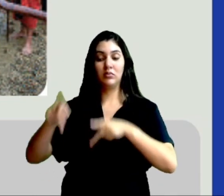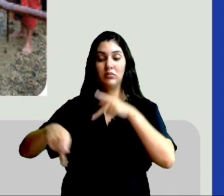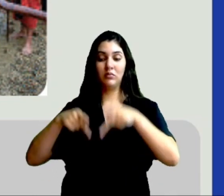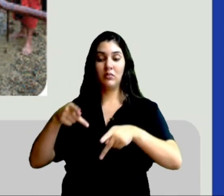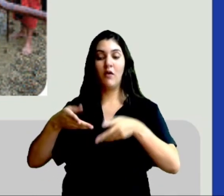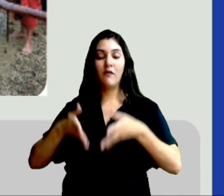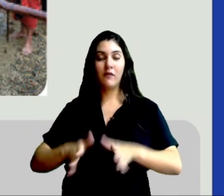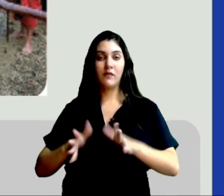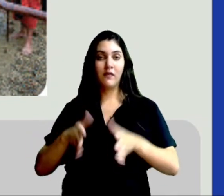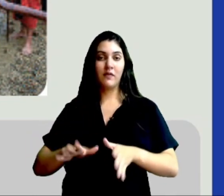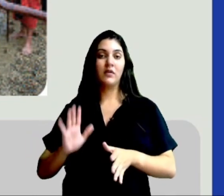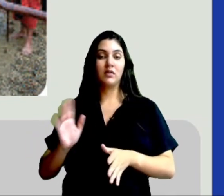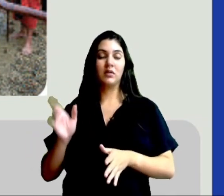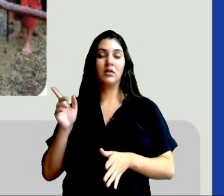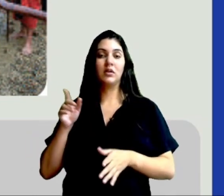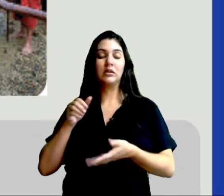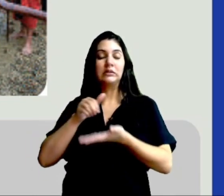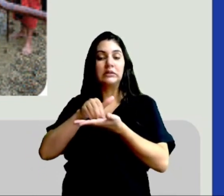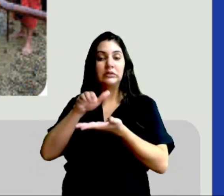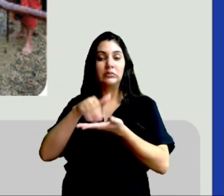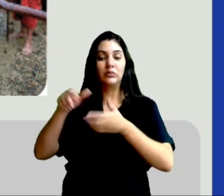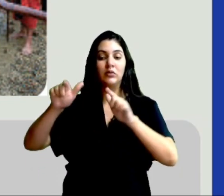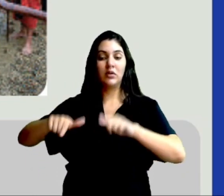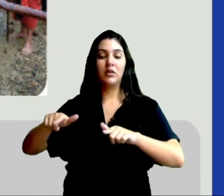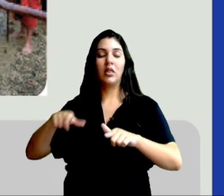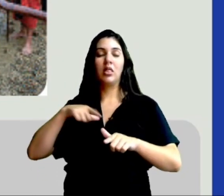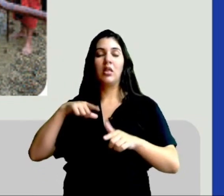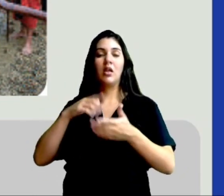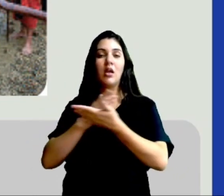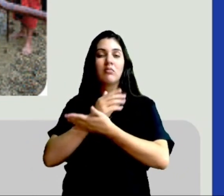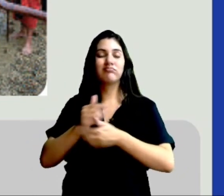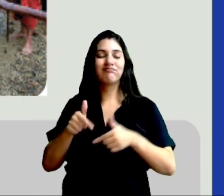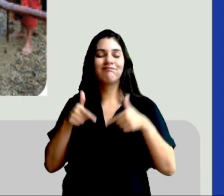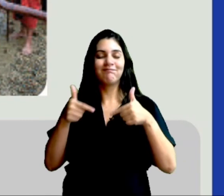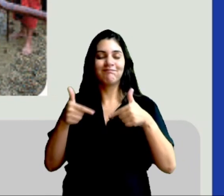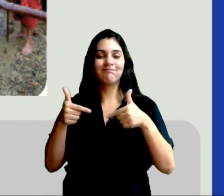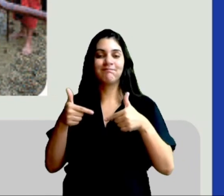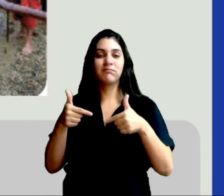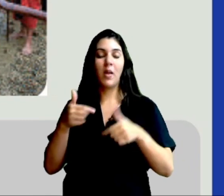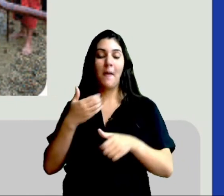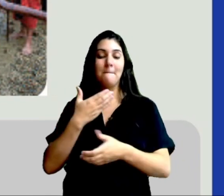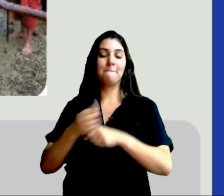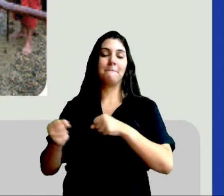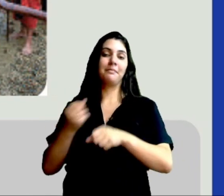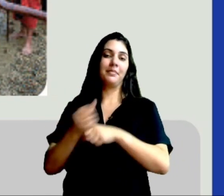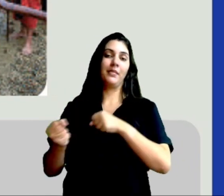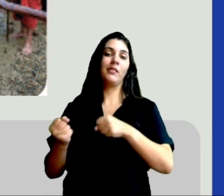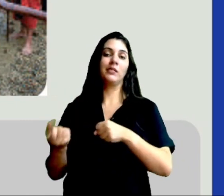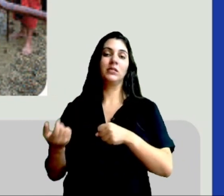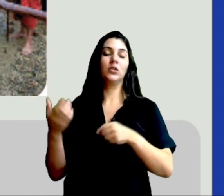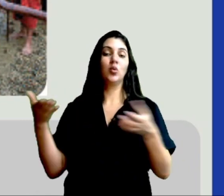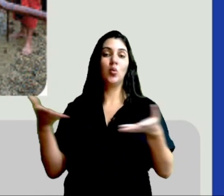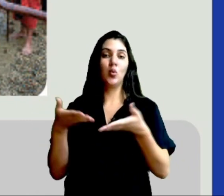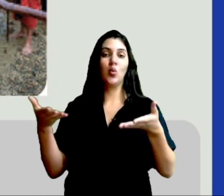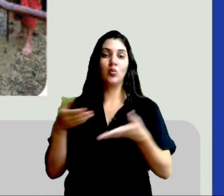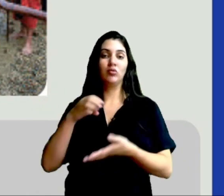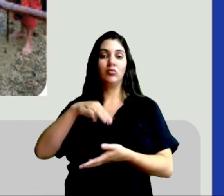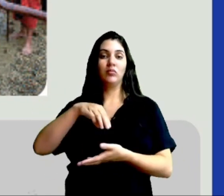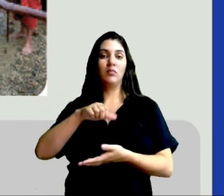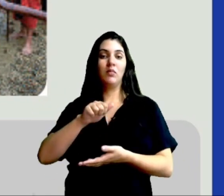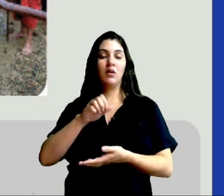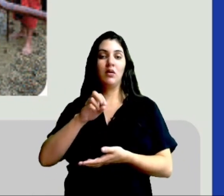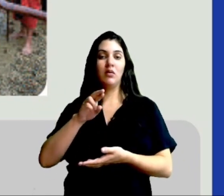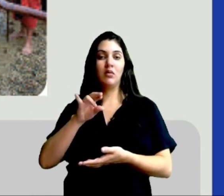acabam sendo expulsos da sua terra, apresentam alguma resistência e acabam sendo mortos. Então hoje também os maores são símbolo